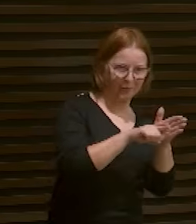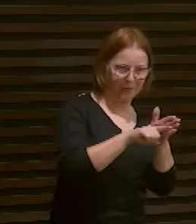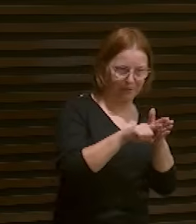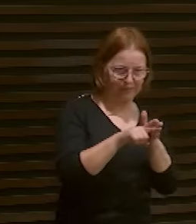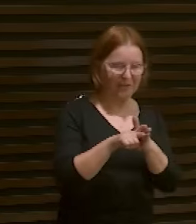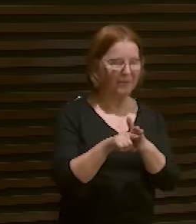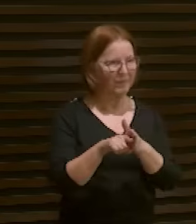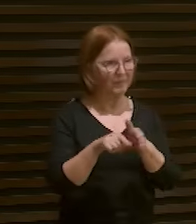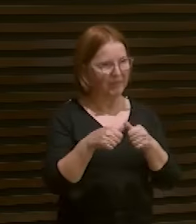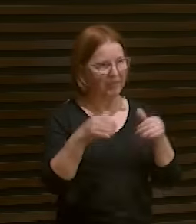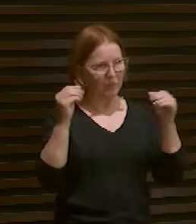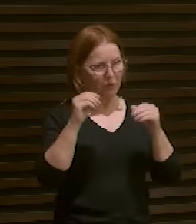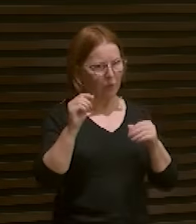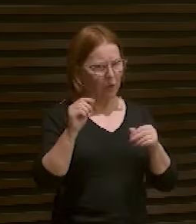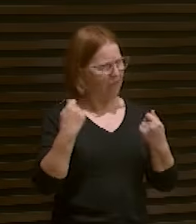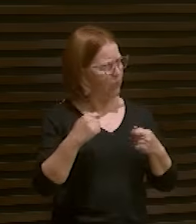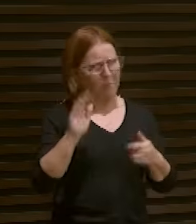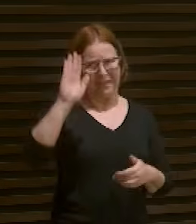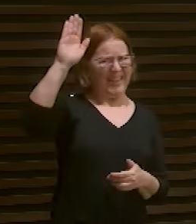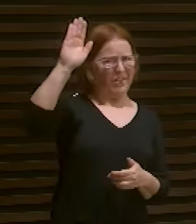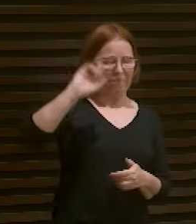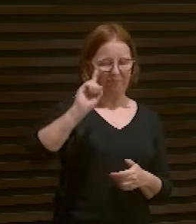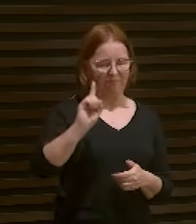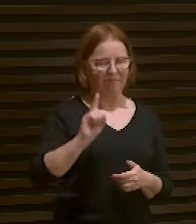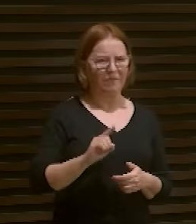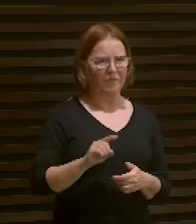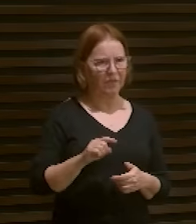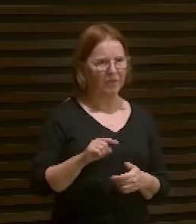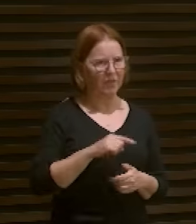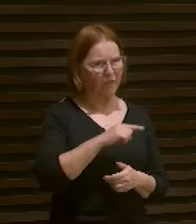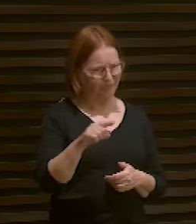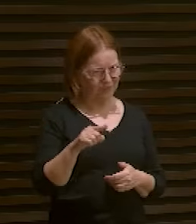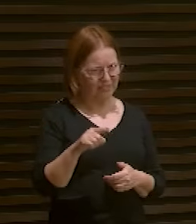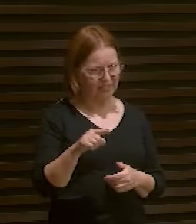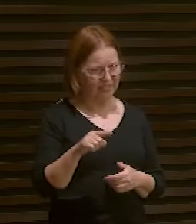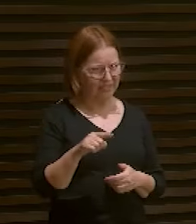nessa noite, você não precisa levantar a mão não. Você está tretado com alguém?